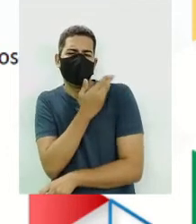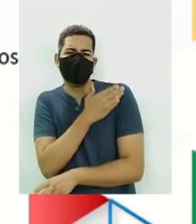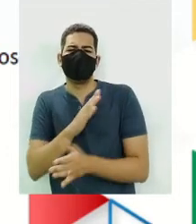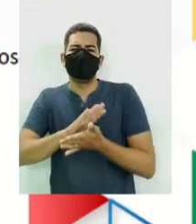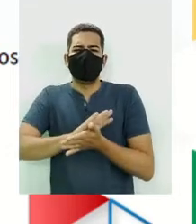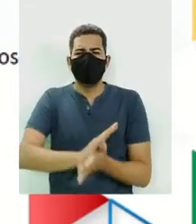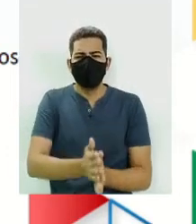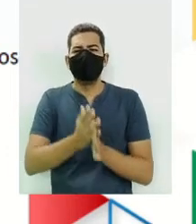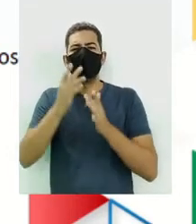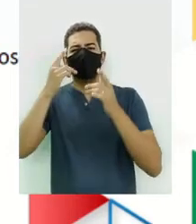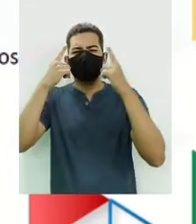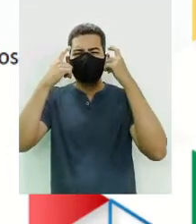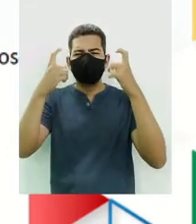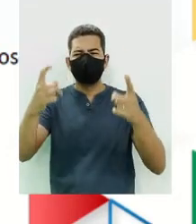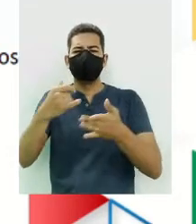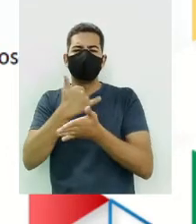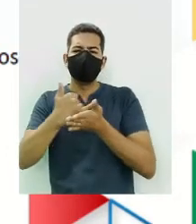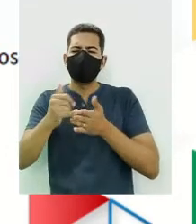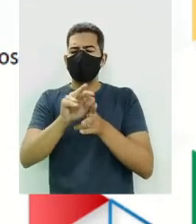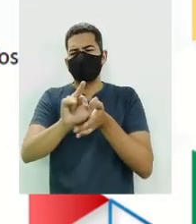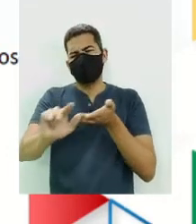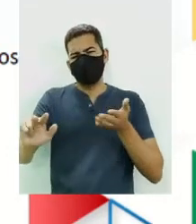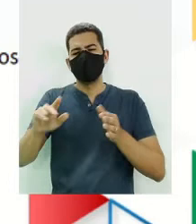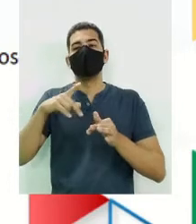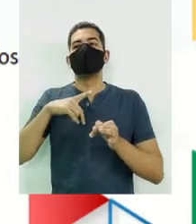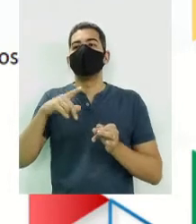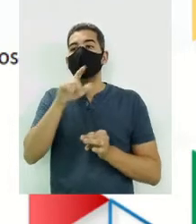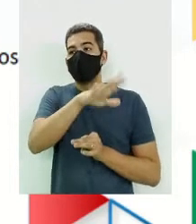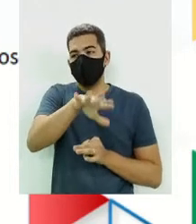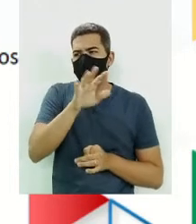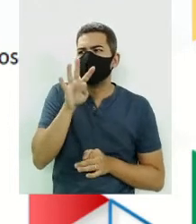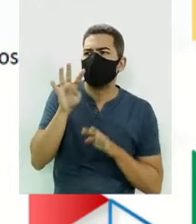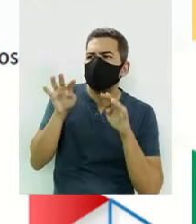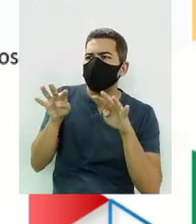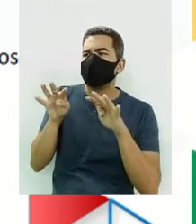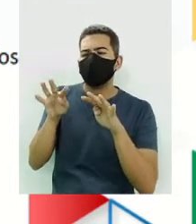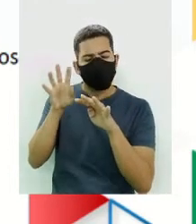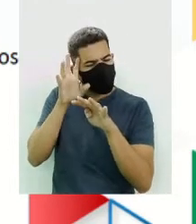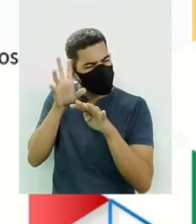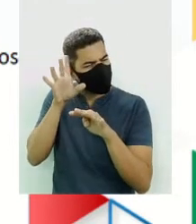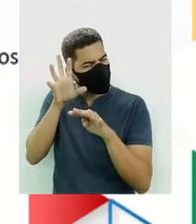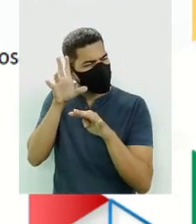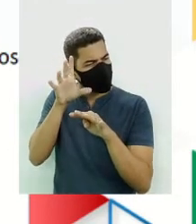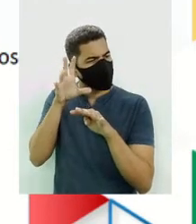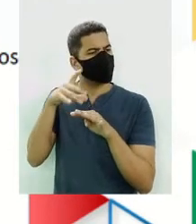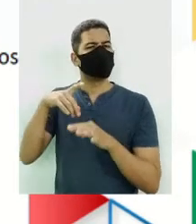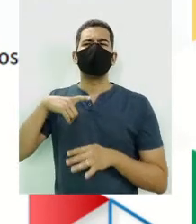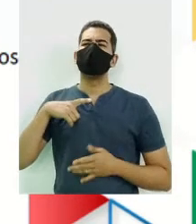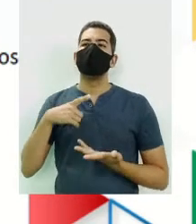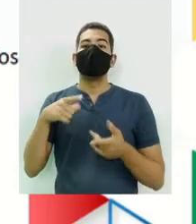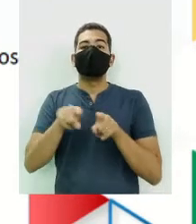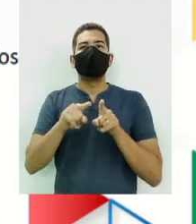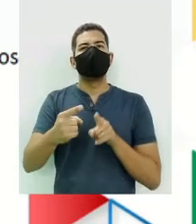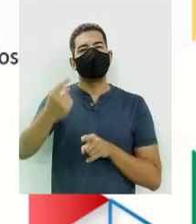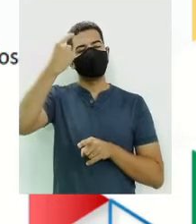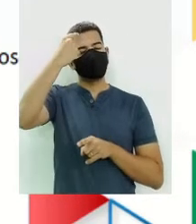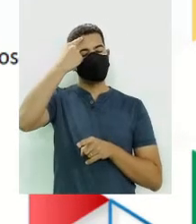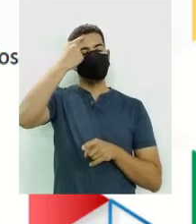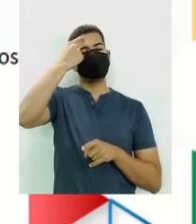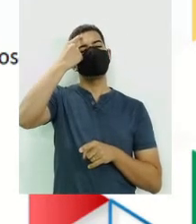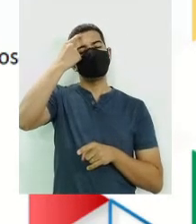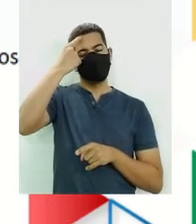violência, drogas, entre outros, despertando a plateia para uma reflexão, tomada de consciência e